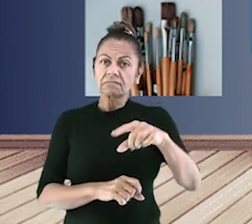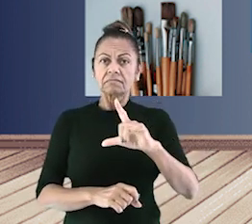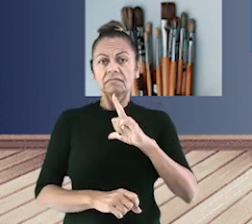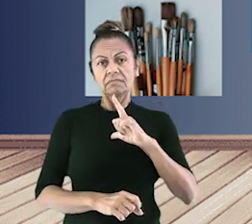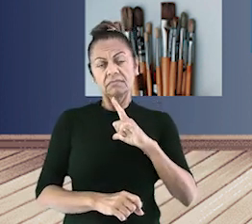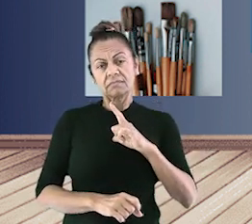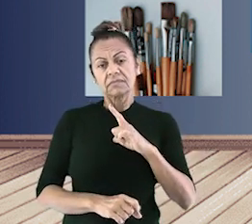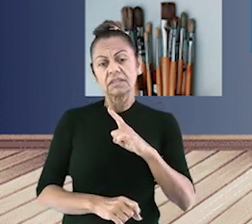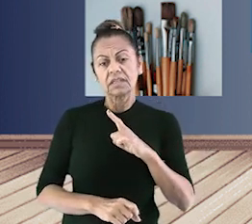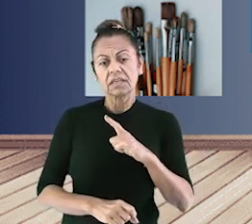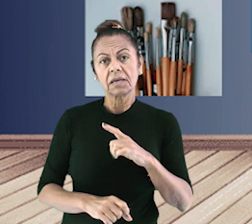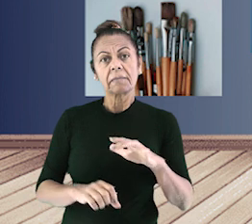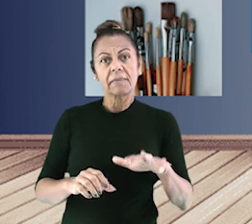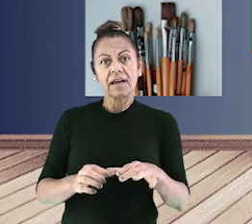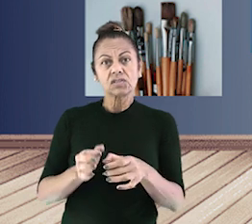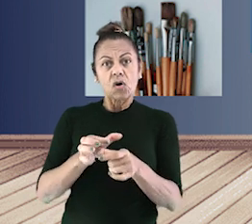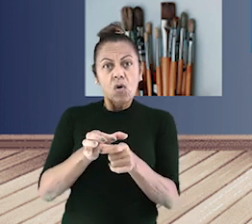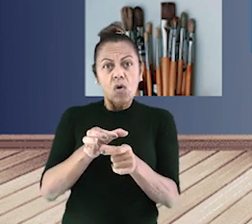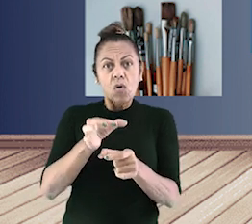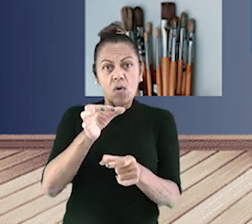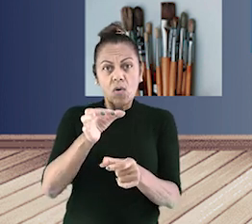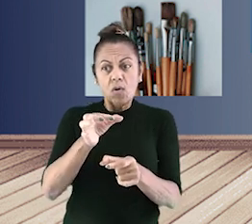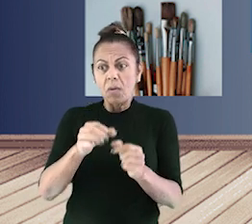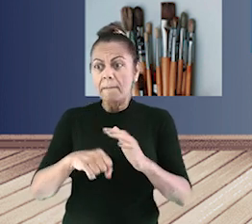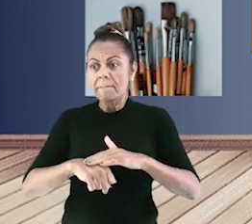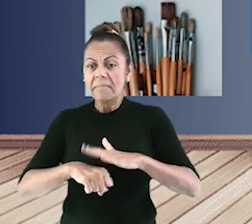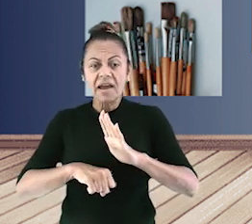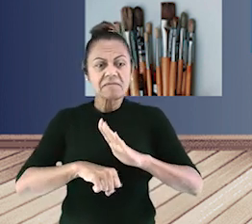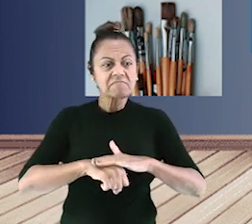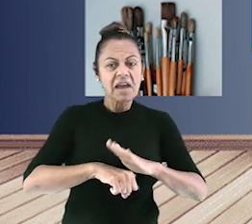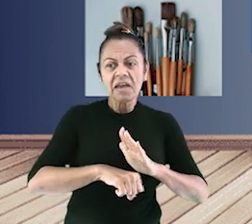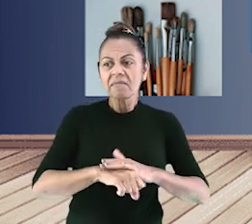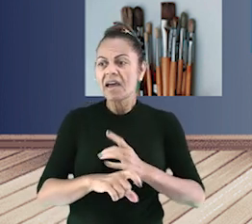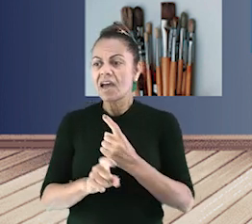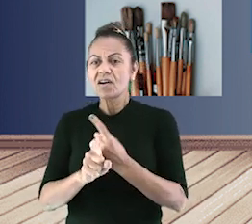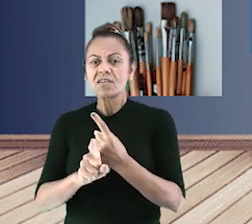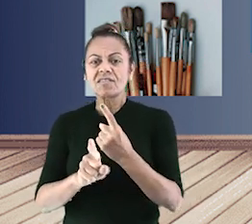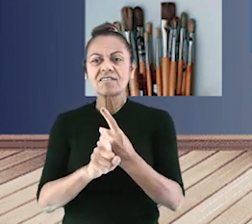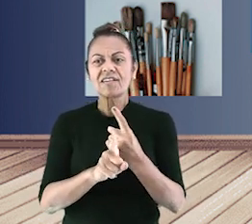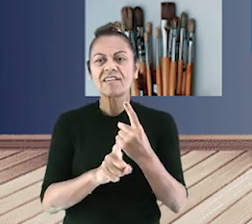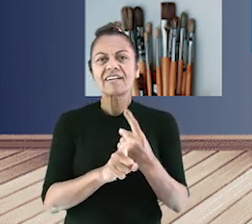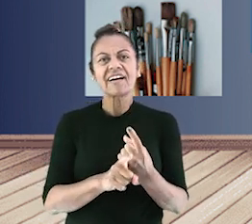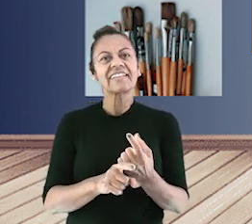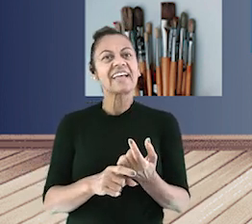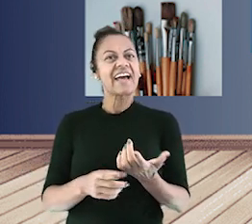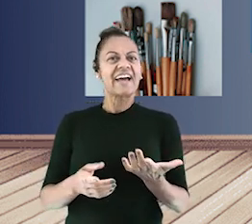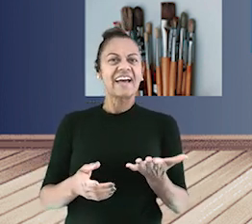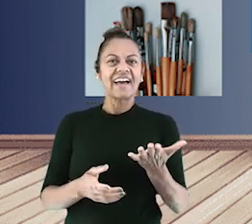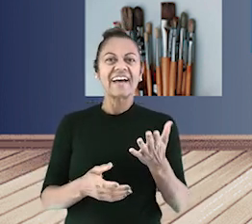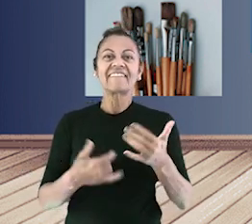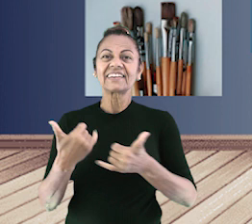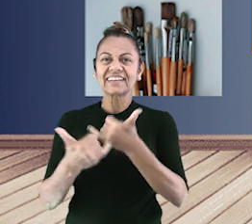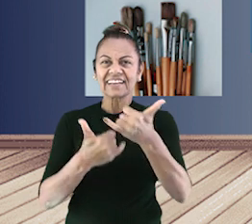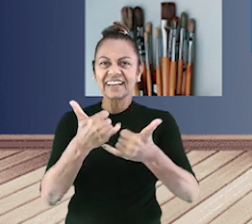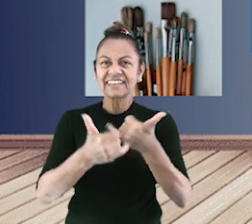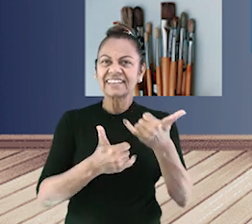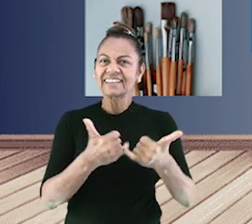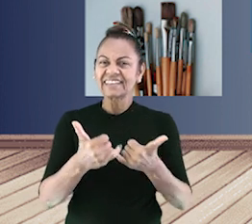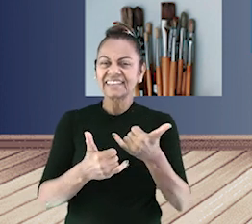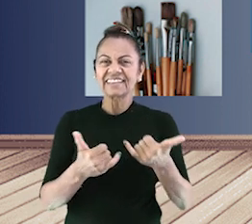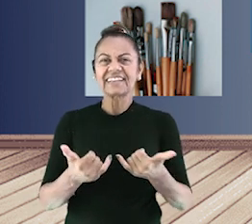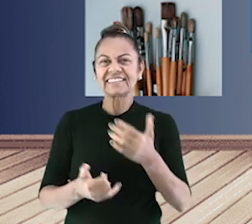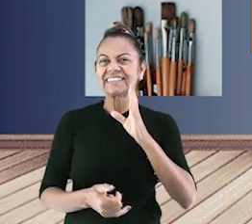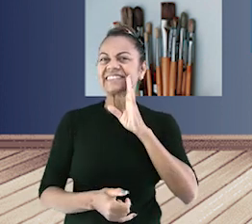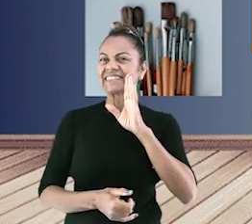tiver. Mas quanto mais rolos você encontrar, mais divertida será a brincadeira que